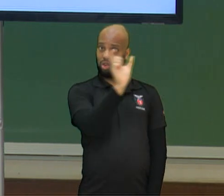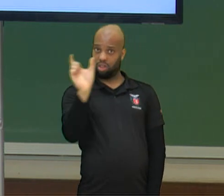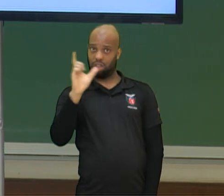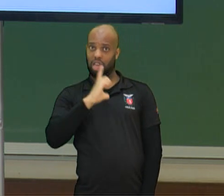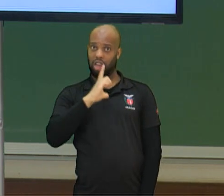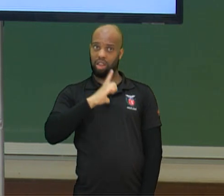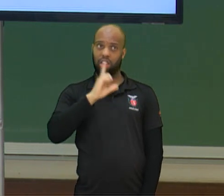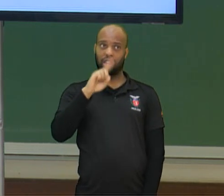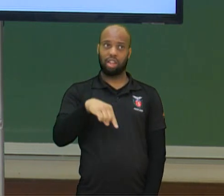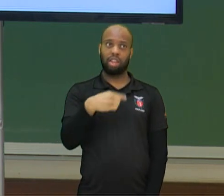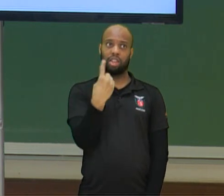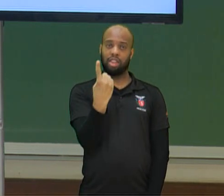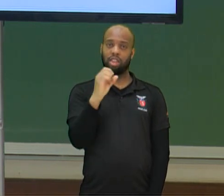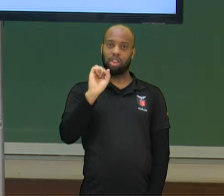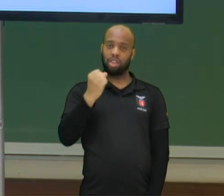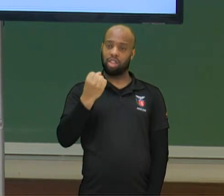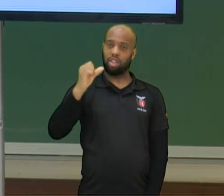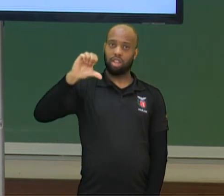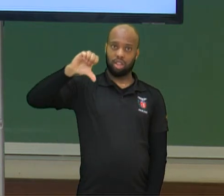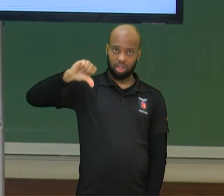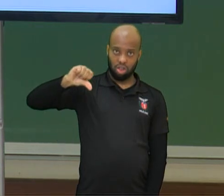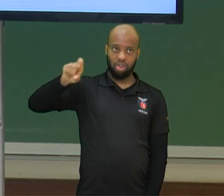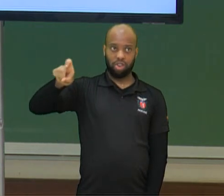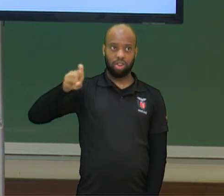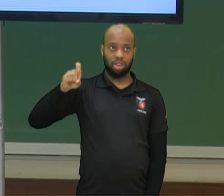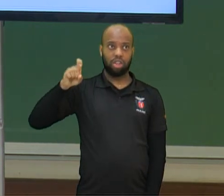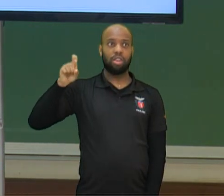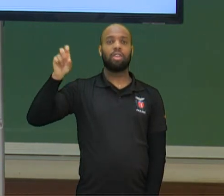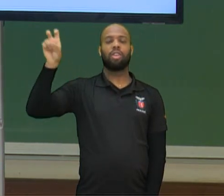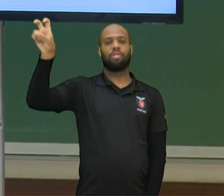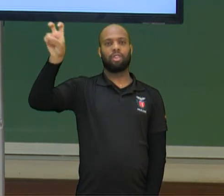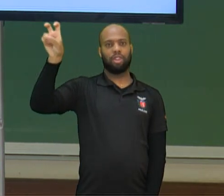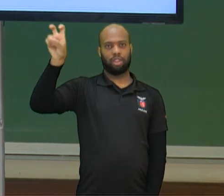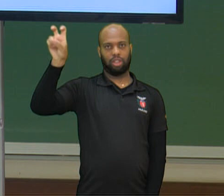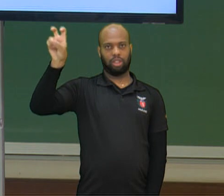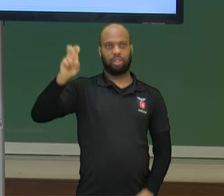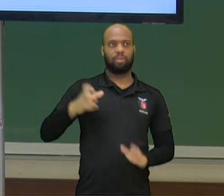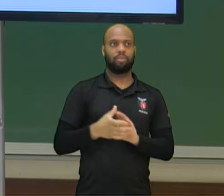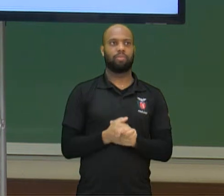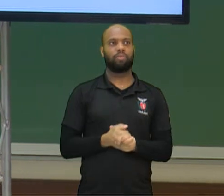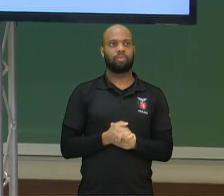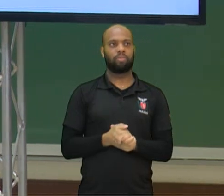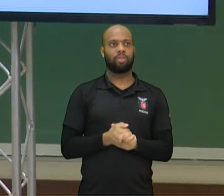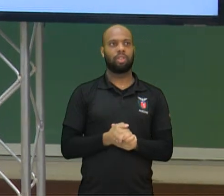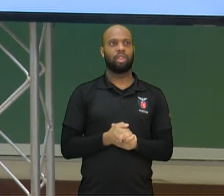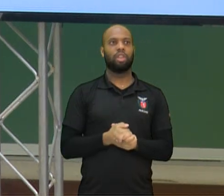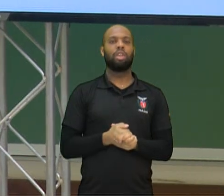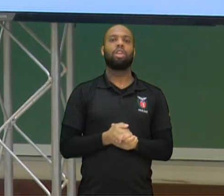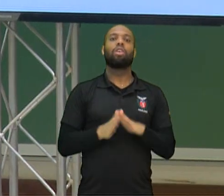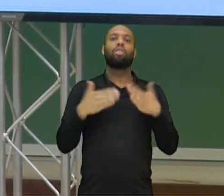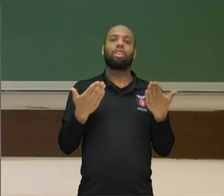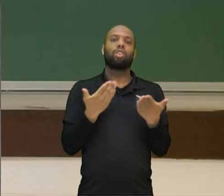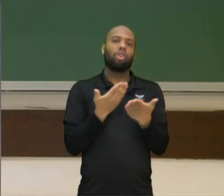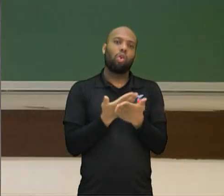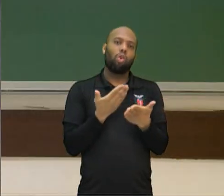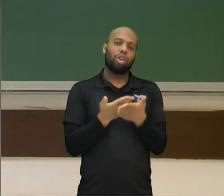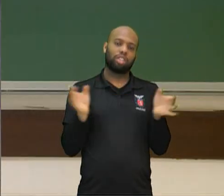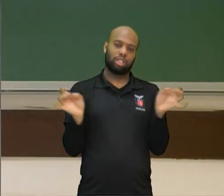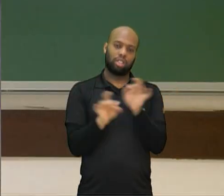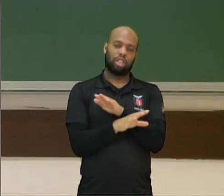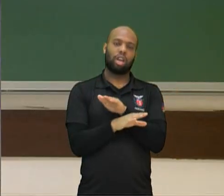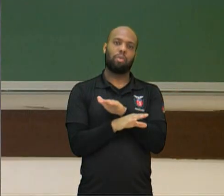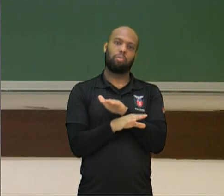igual a 189x elevado à quinta potência. Então, nossa aula está chegando ao